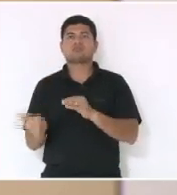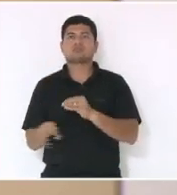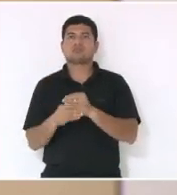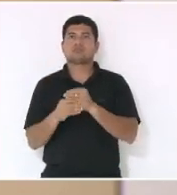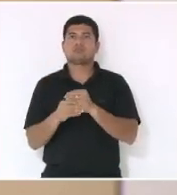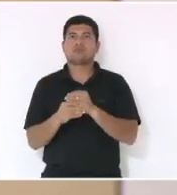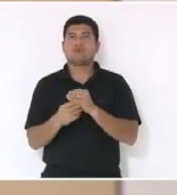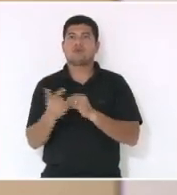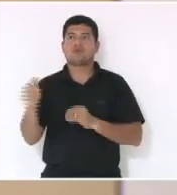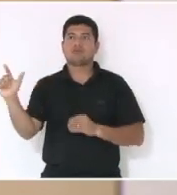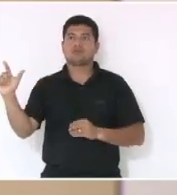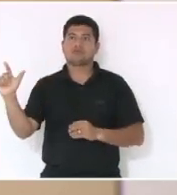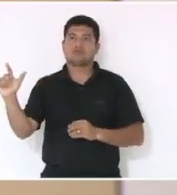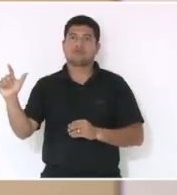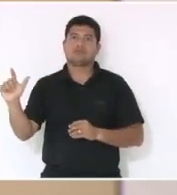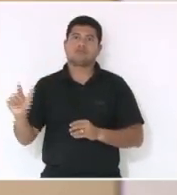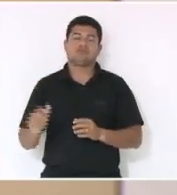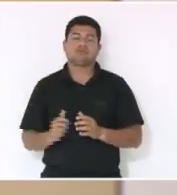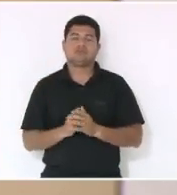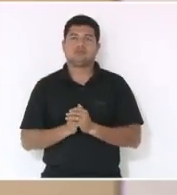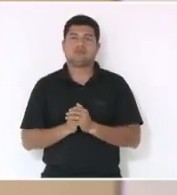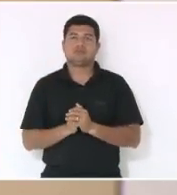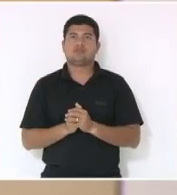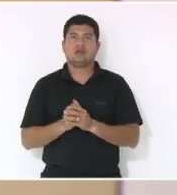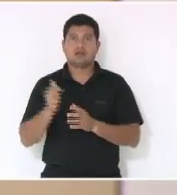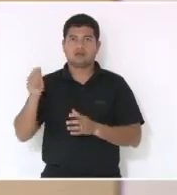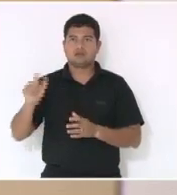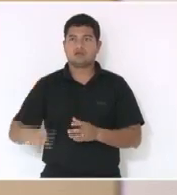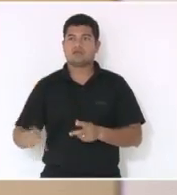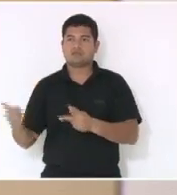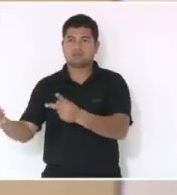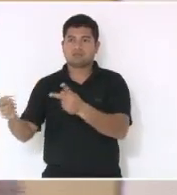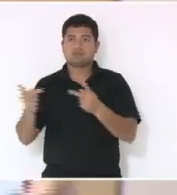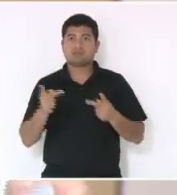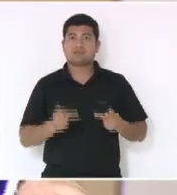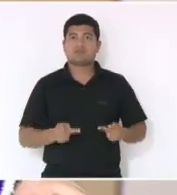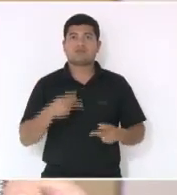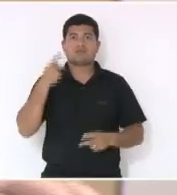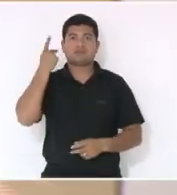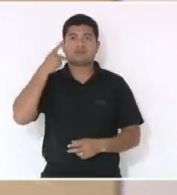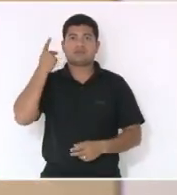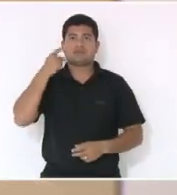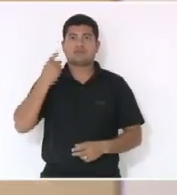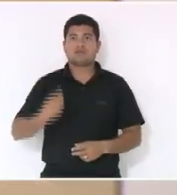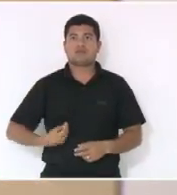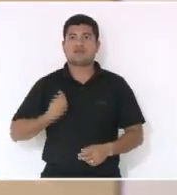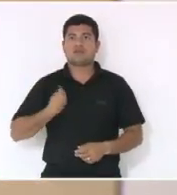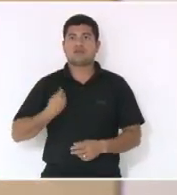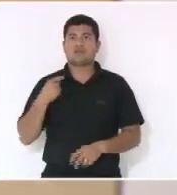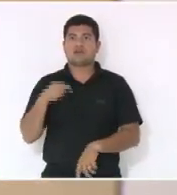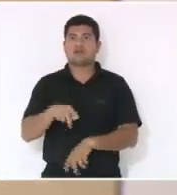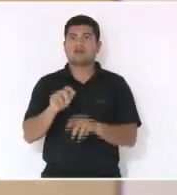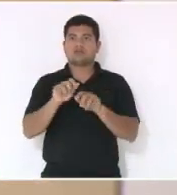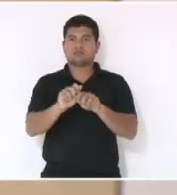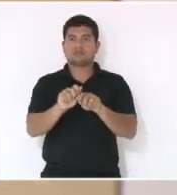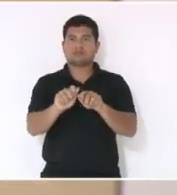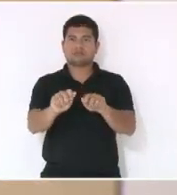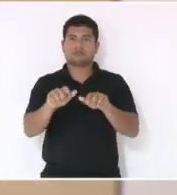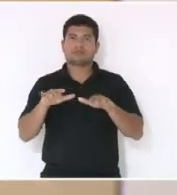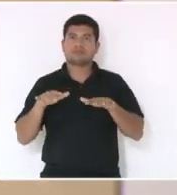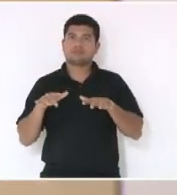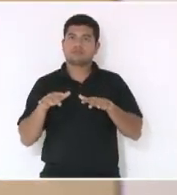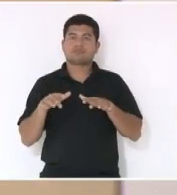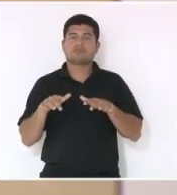Então, mais uma vez, aproveito para convidar os parlamentares que ainda não se encontram no plenário para que